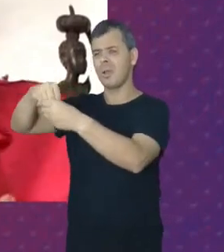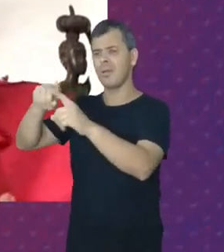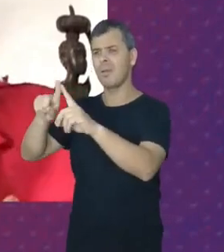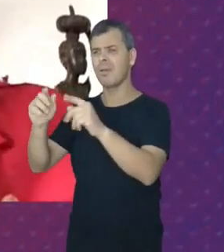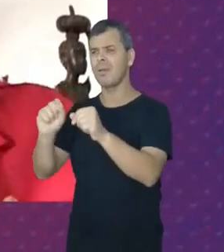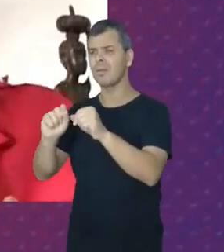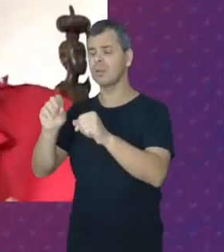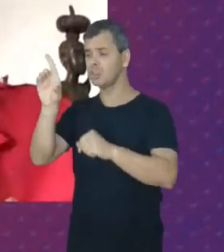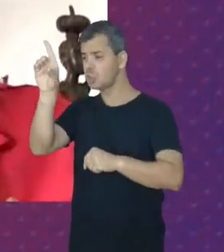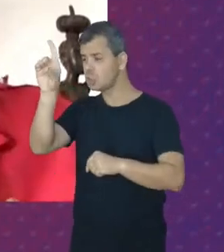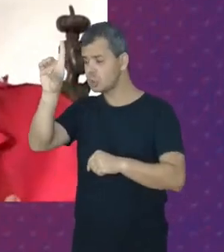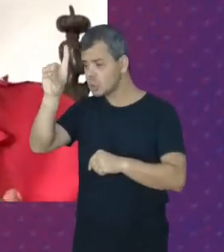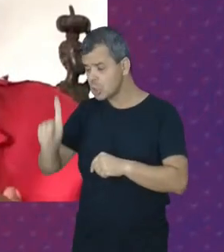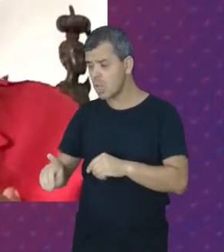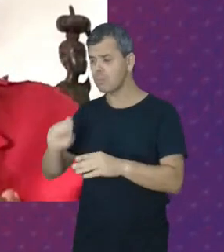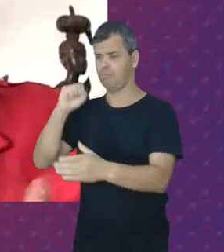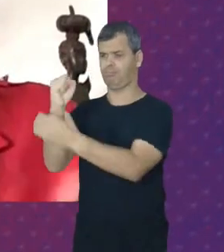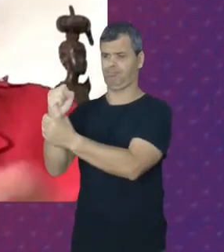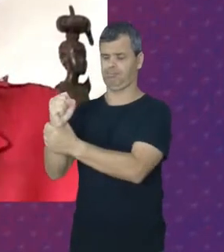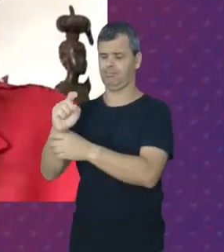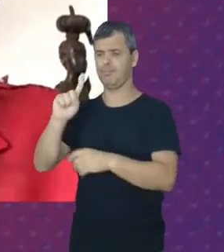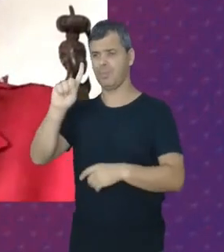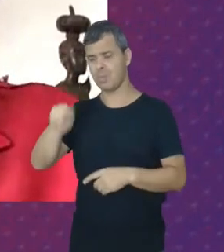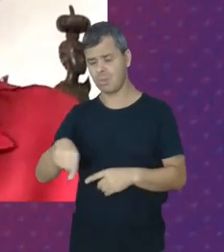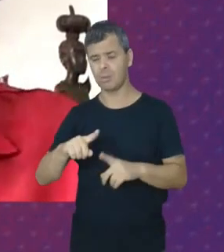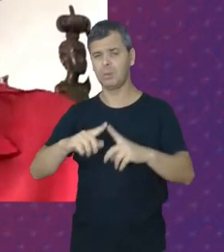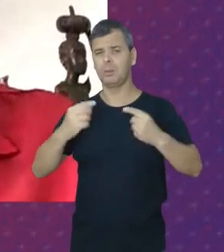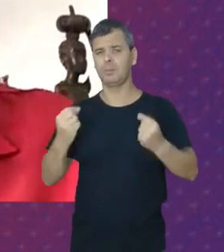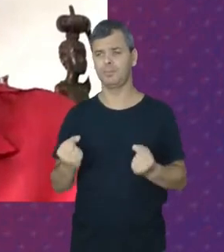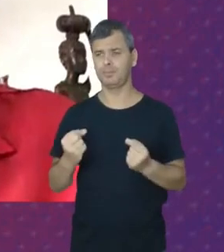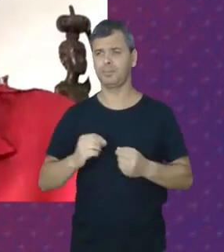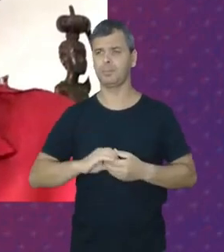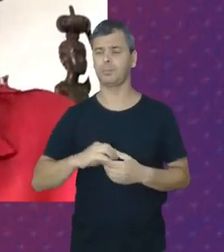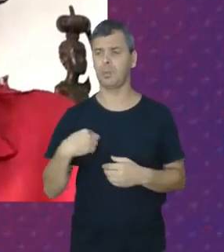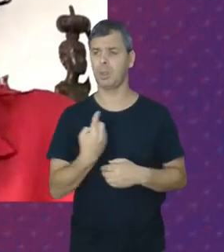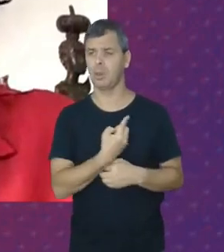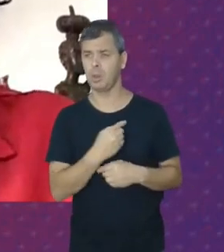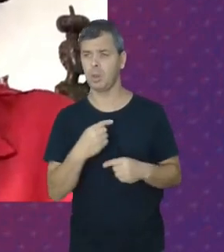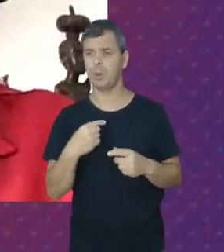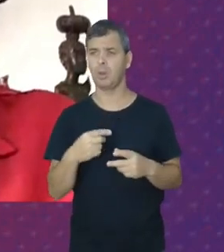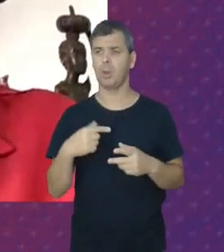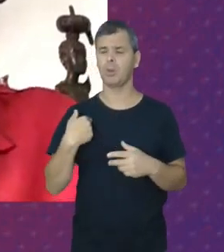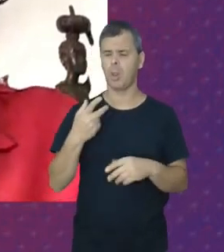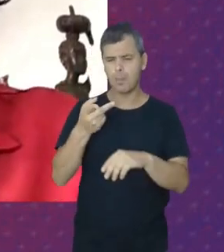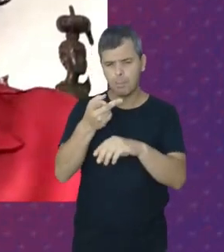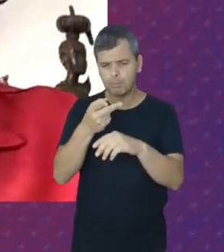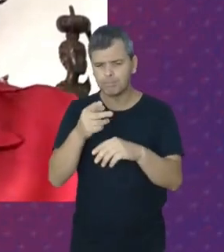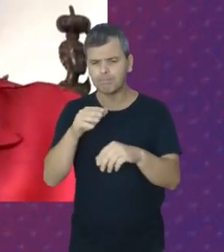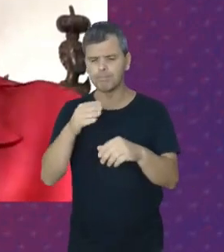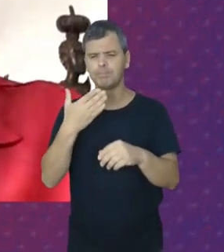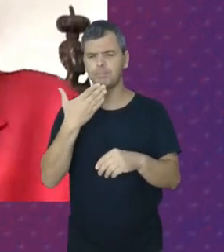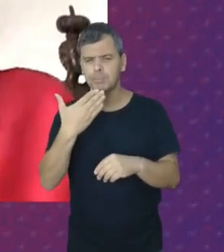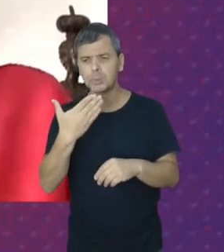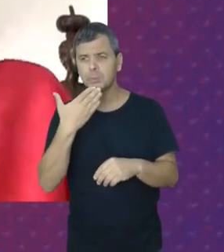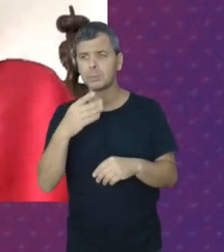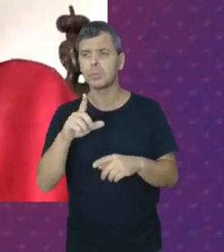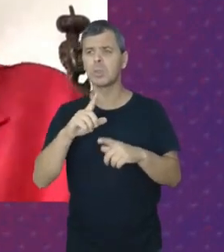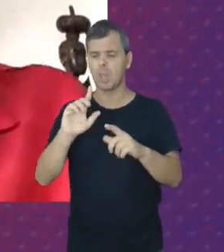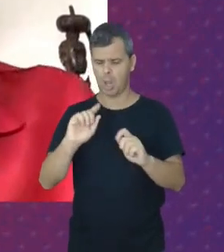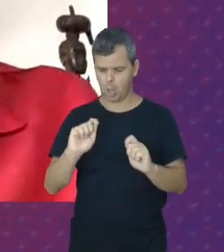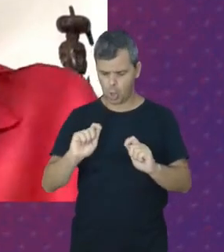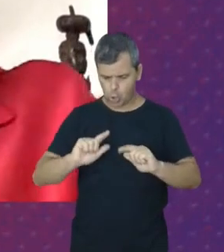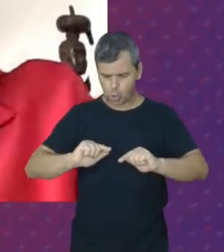ter Os seus direitos Garantidos Então é isso Que nós Estamos Buscando E é O grande